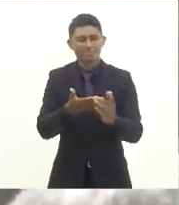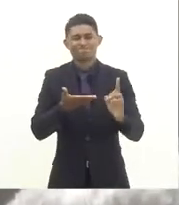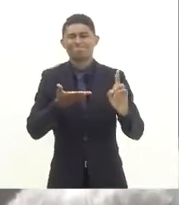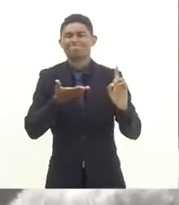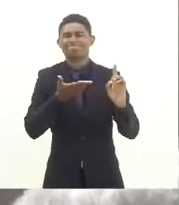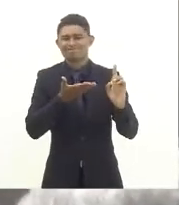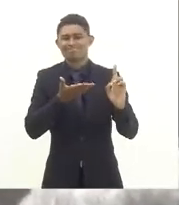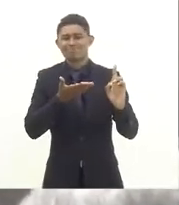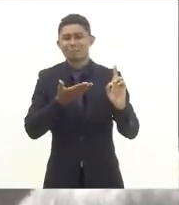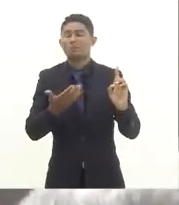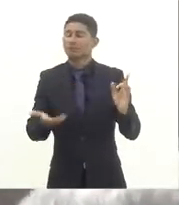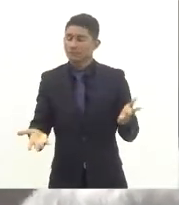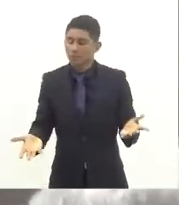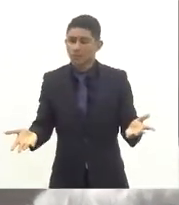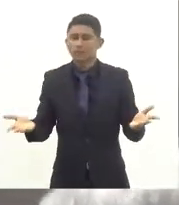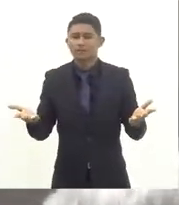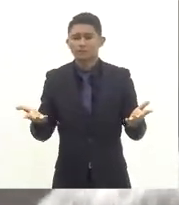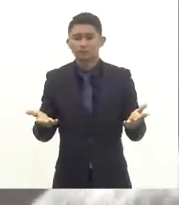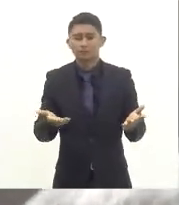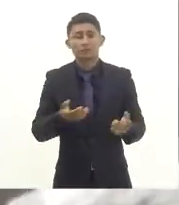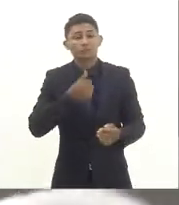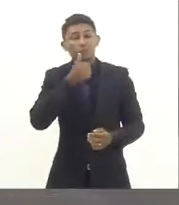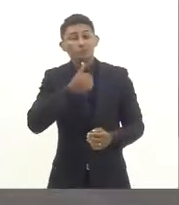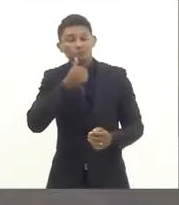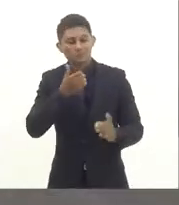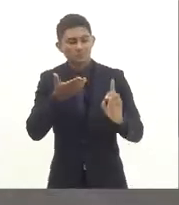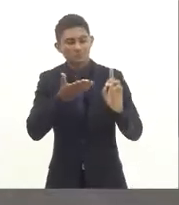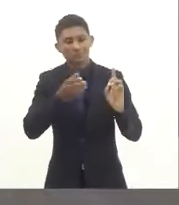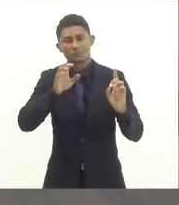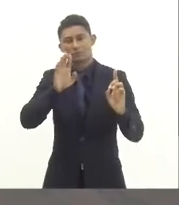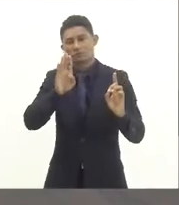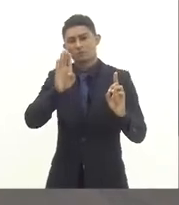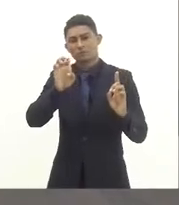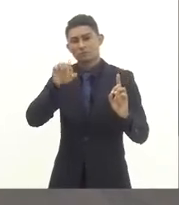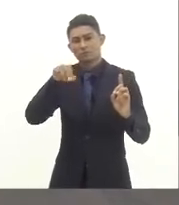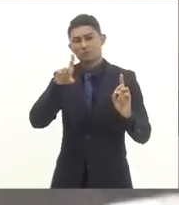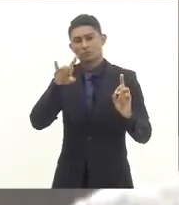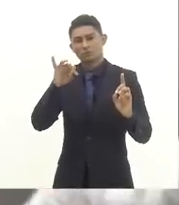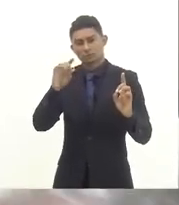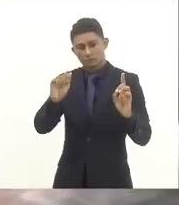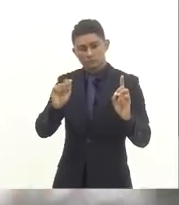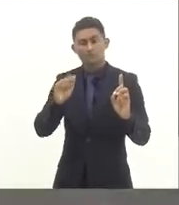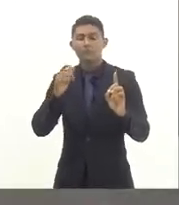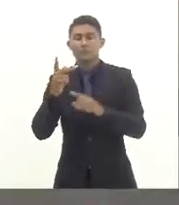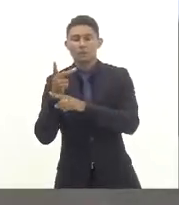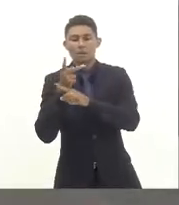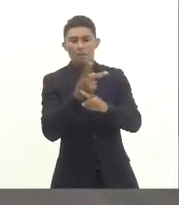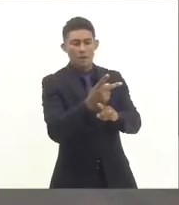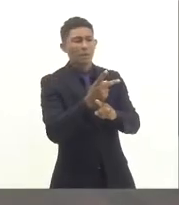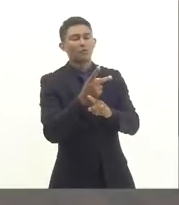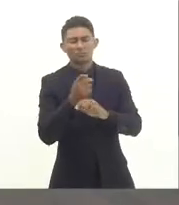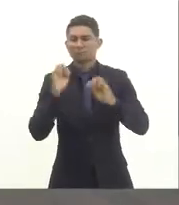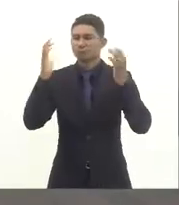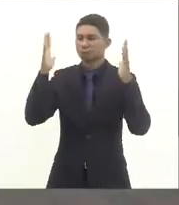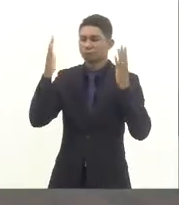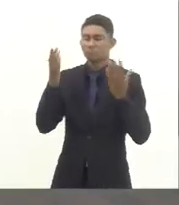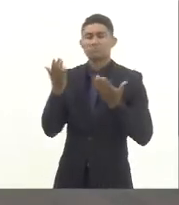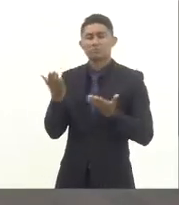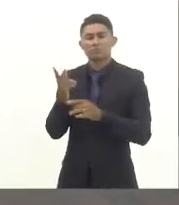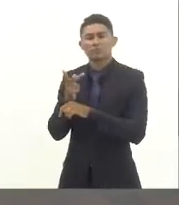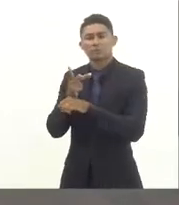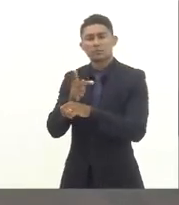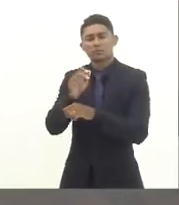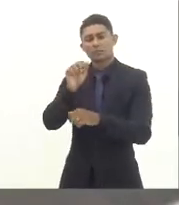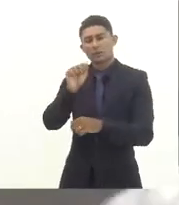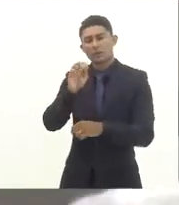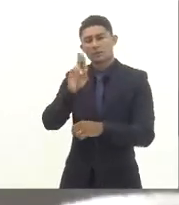estabelecida no corpo e na vida de Benedita celebro aqui essa honraria com o prêmio Abdias do